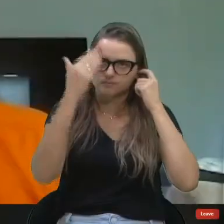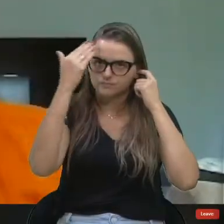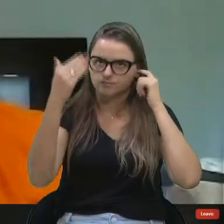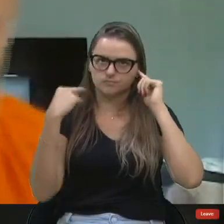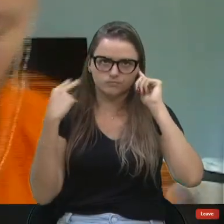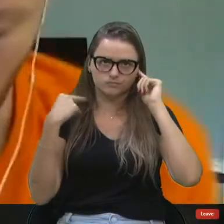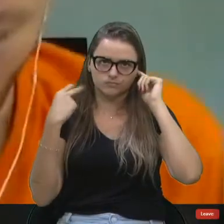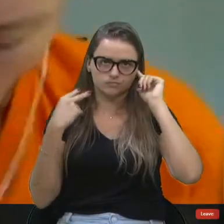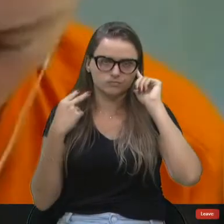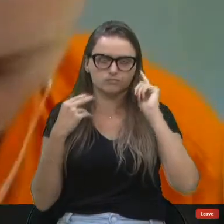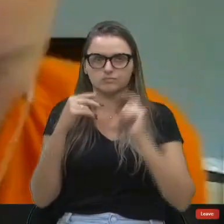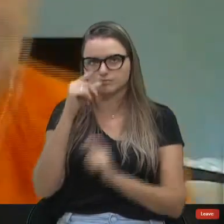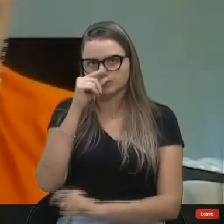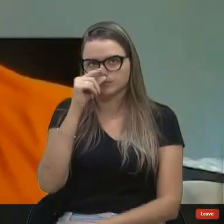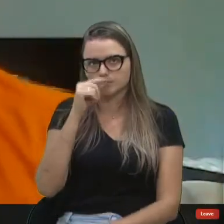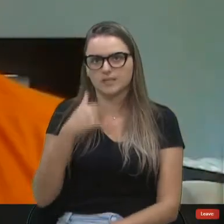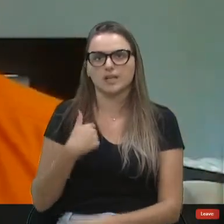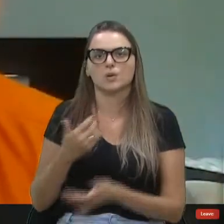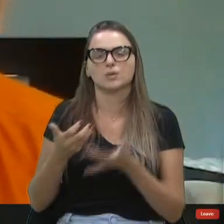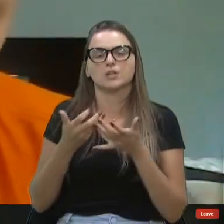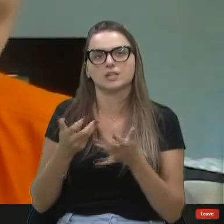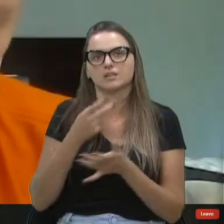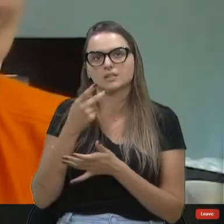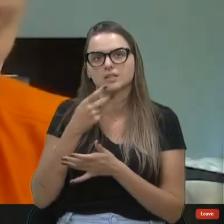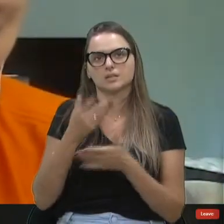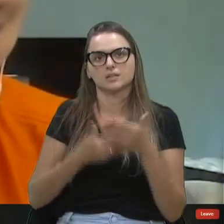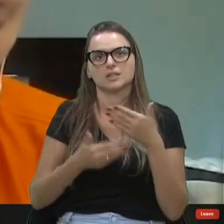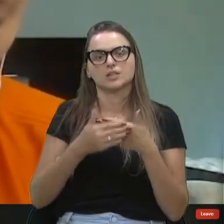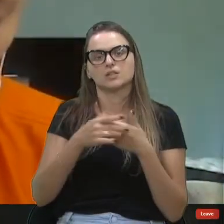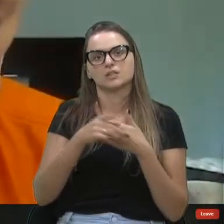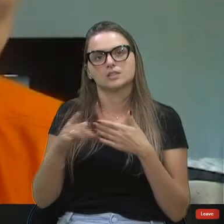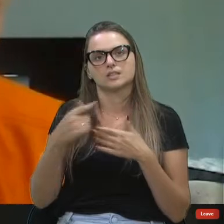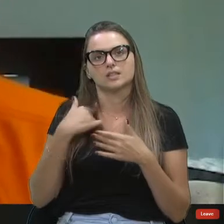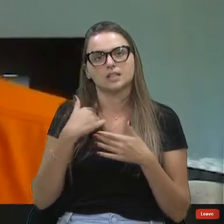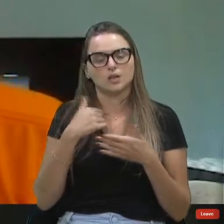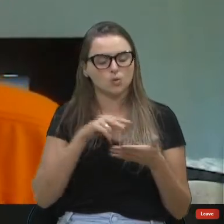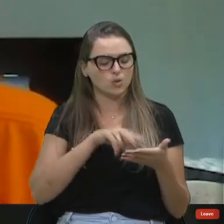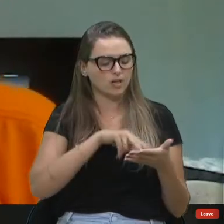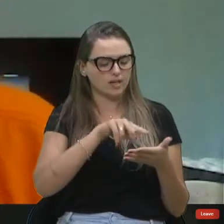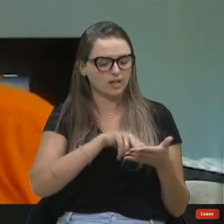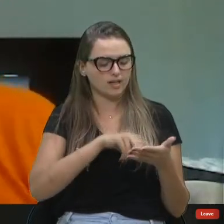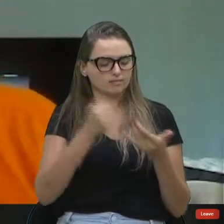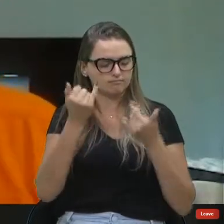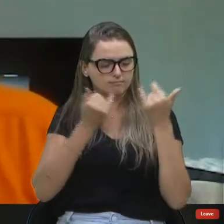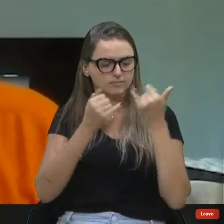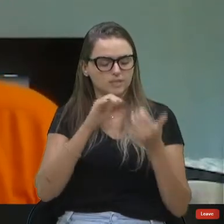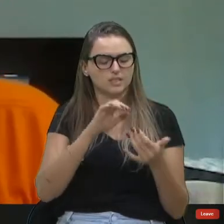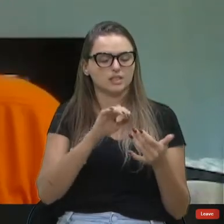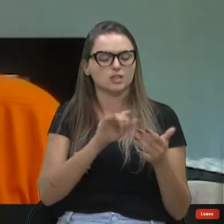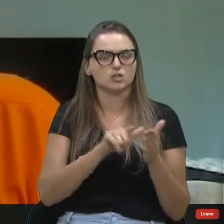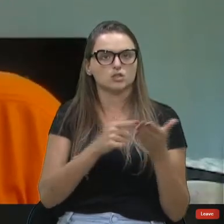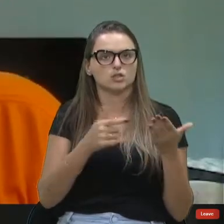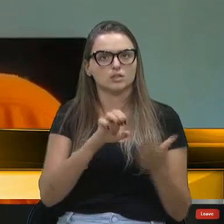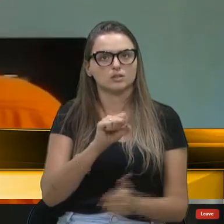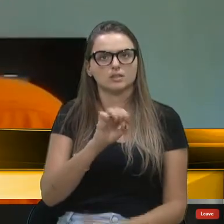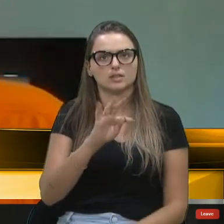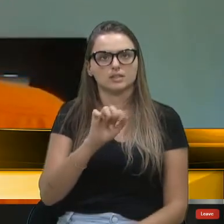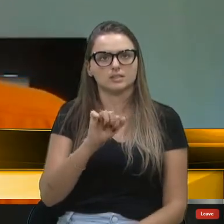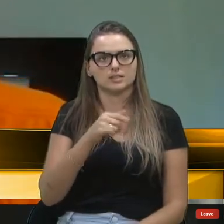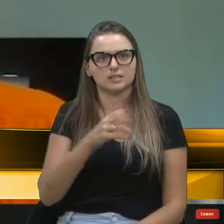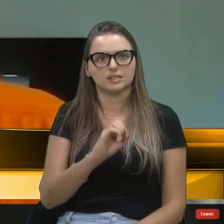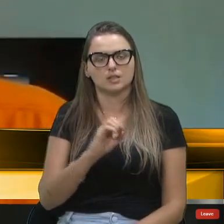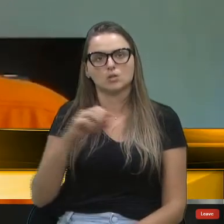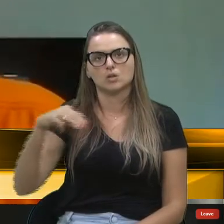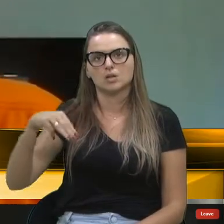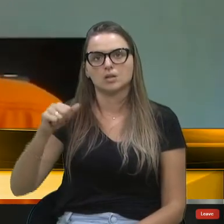vereador. Eu queria dizer para vocês que eu estava olhando aqui as notícias agora de manhã e no Estadão tem uma notícia aqui, ó, cepa de Manaus pode